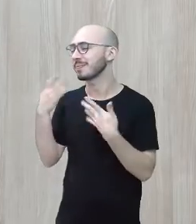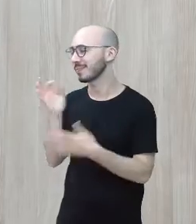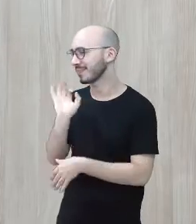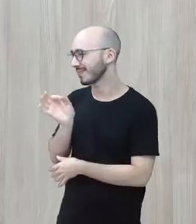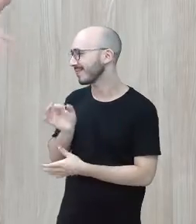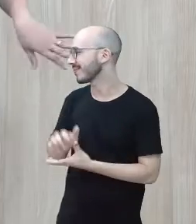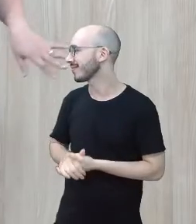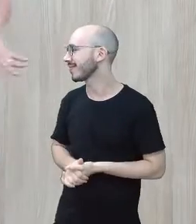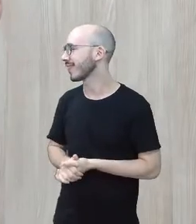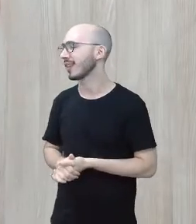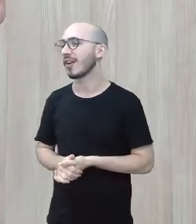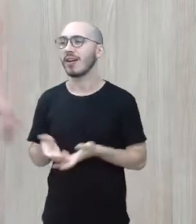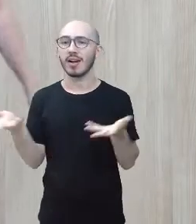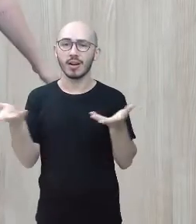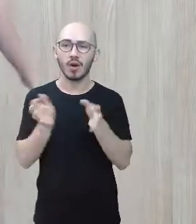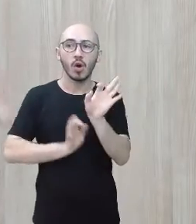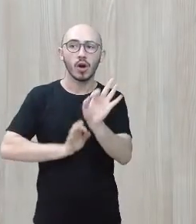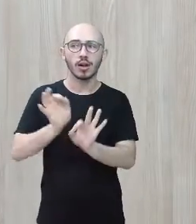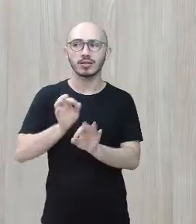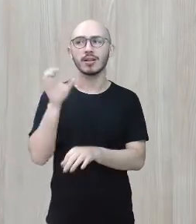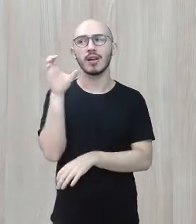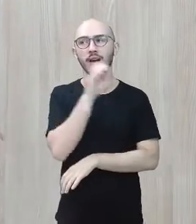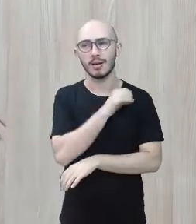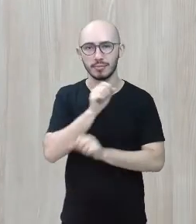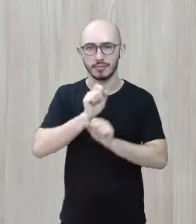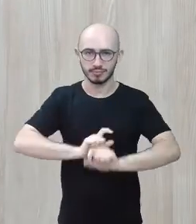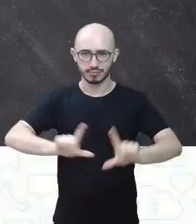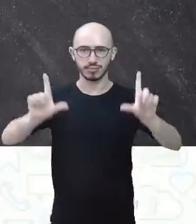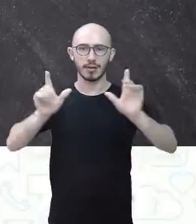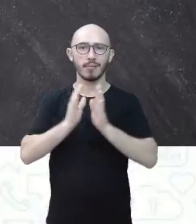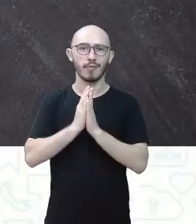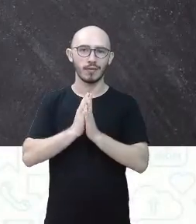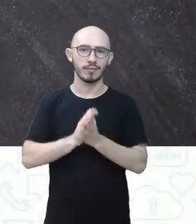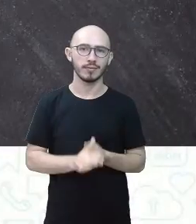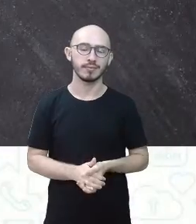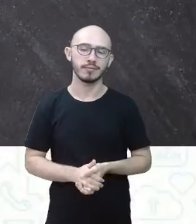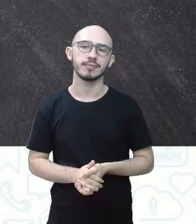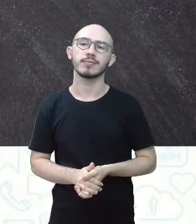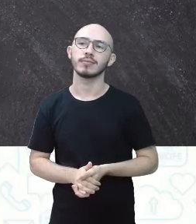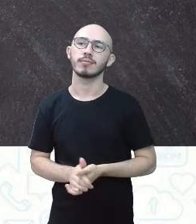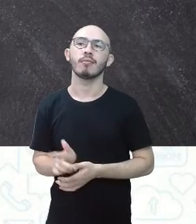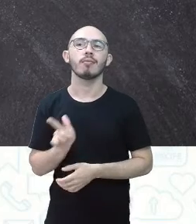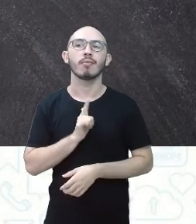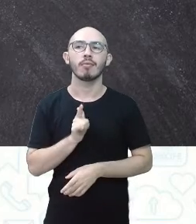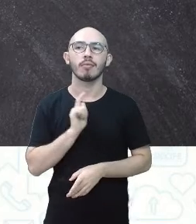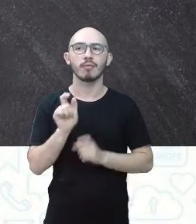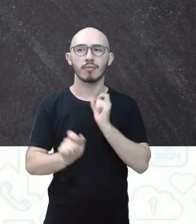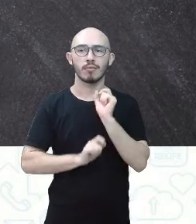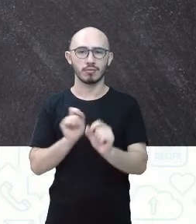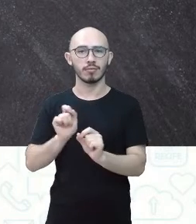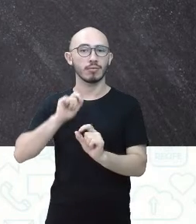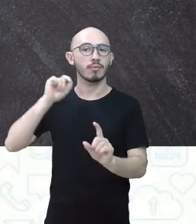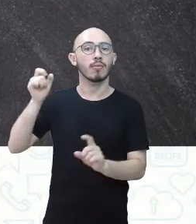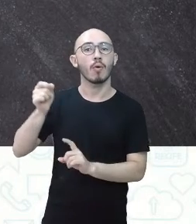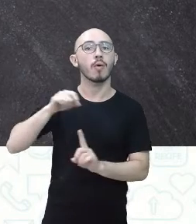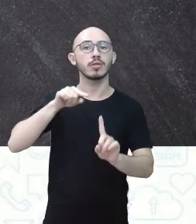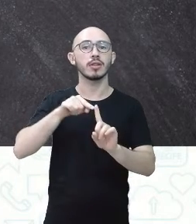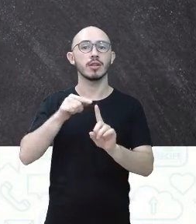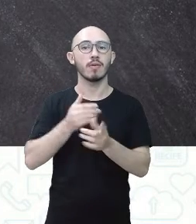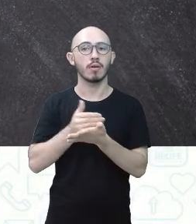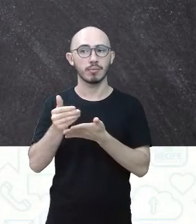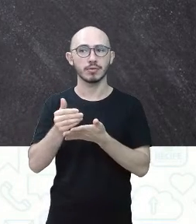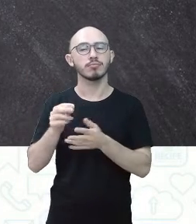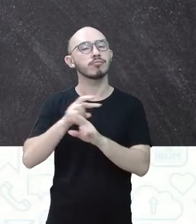gente, fazendo aqui um esqueminha rapidinho. Vitor, deixa grandão aí na tela para mim, por favor. Então, a gente tem, ó, a ideia inicial falando sobre a